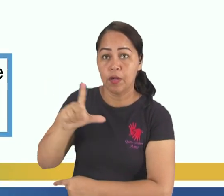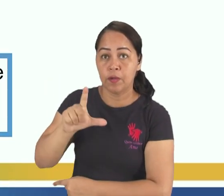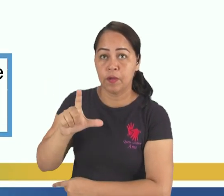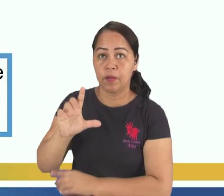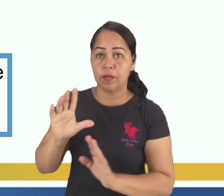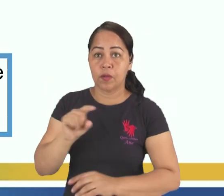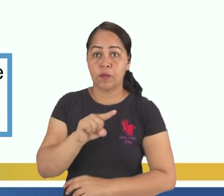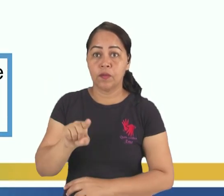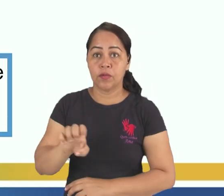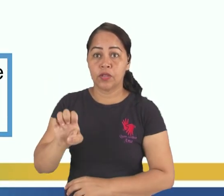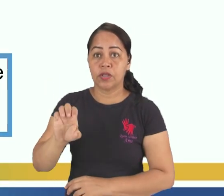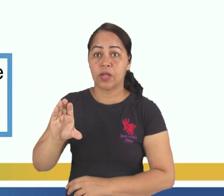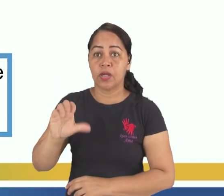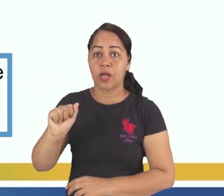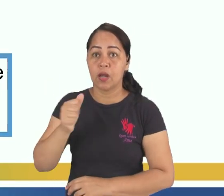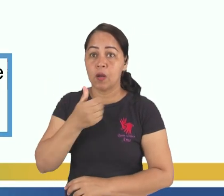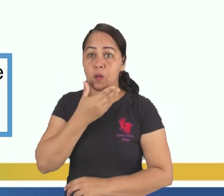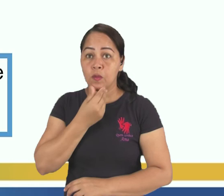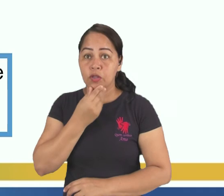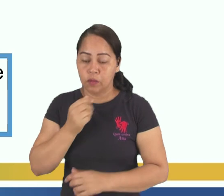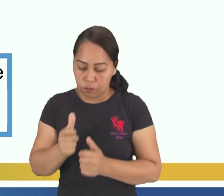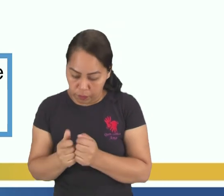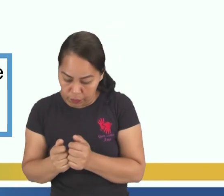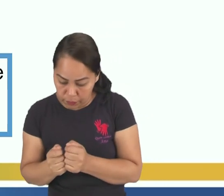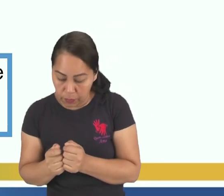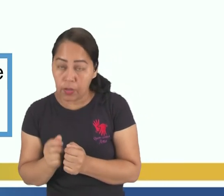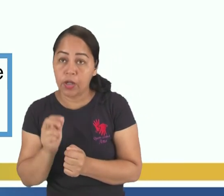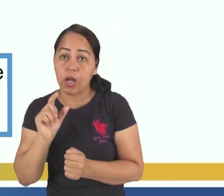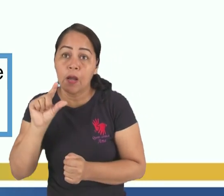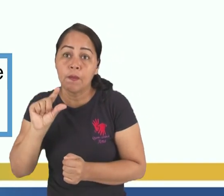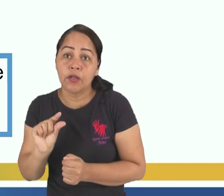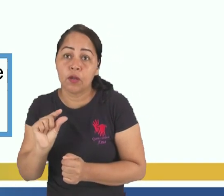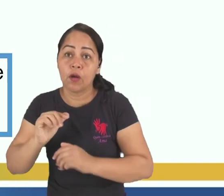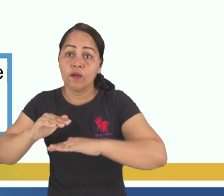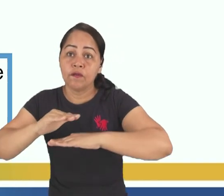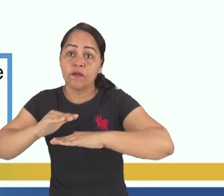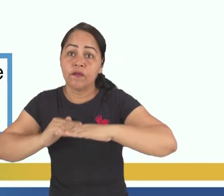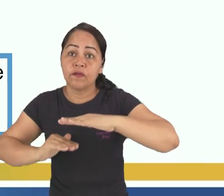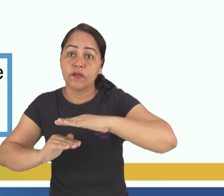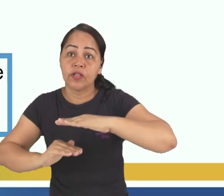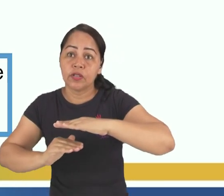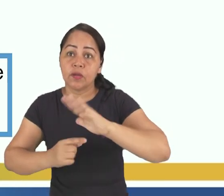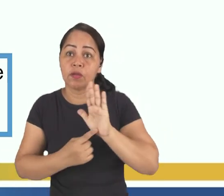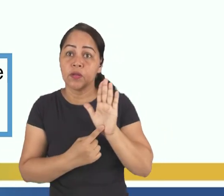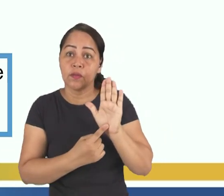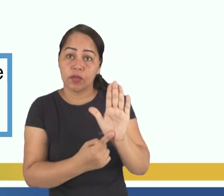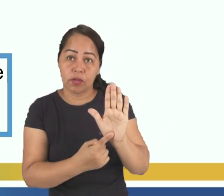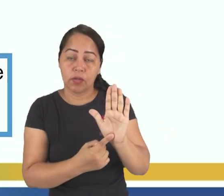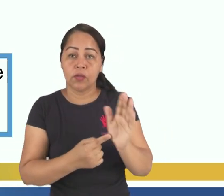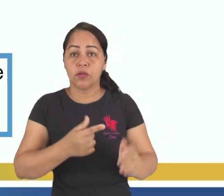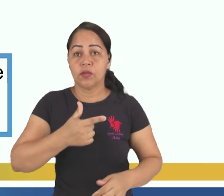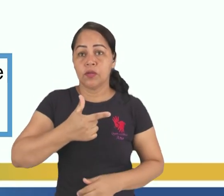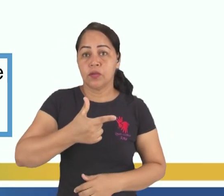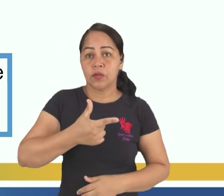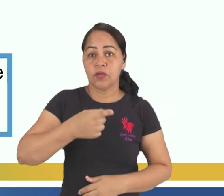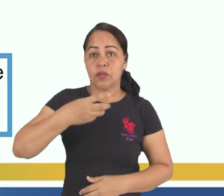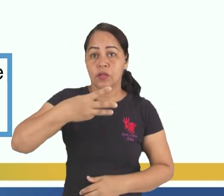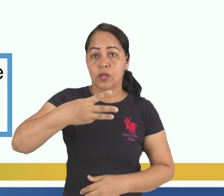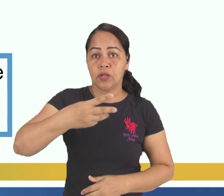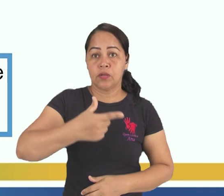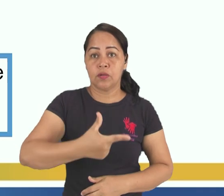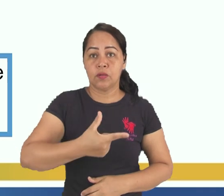responder corretamente a quinta rodada, ele teria que dizer que a menor fração dentre as apresentadas seria 3